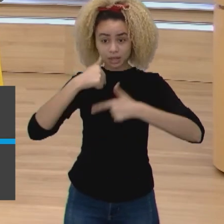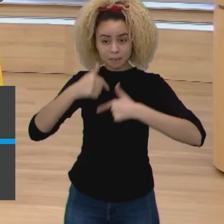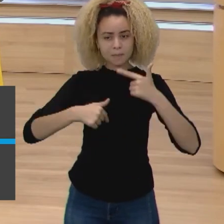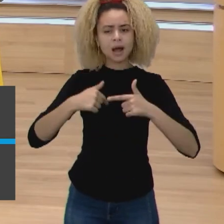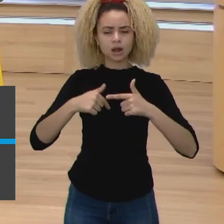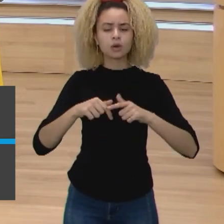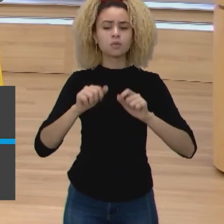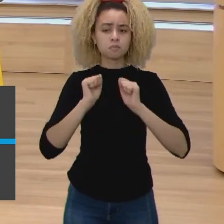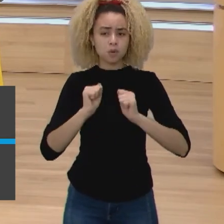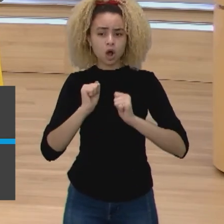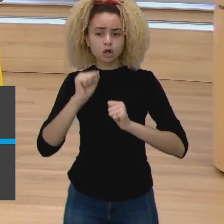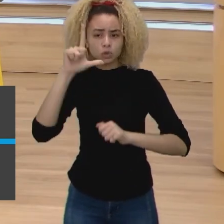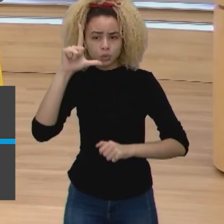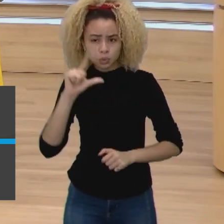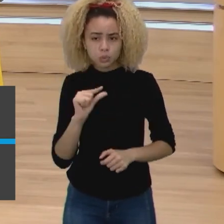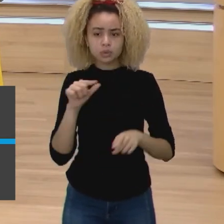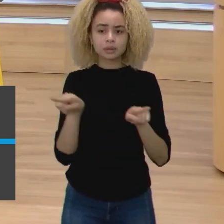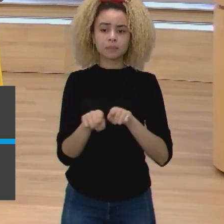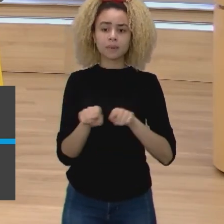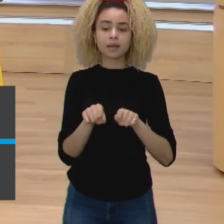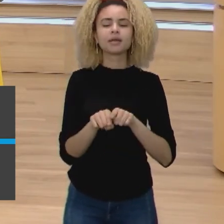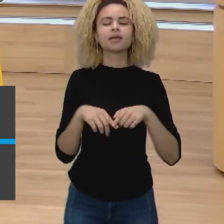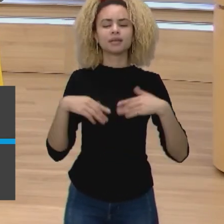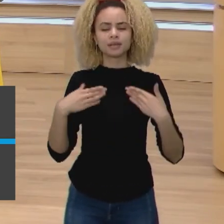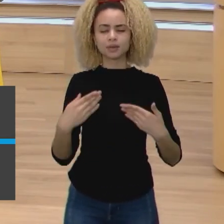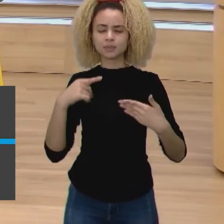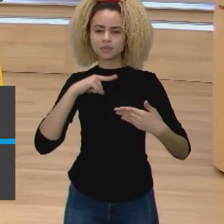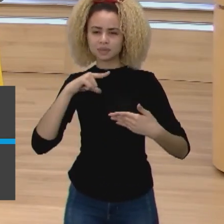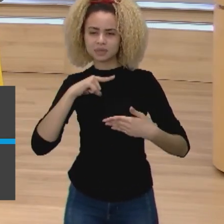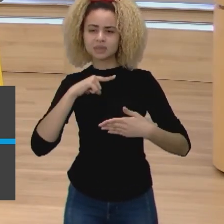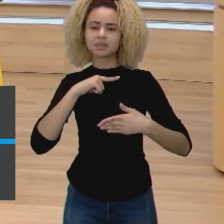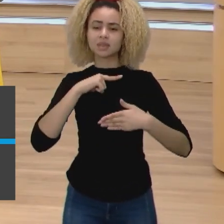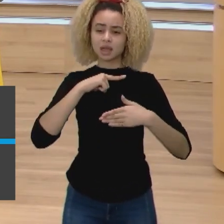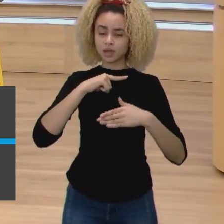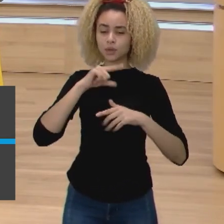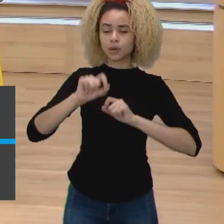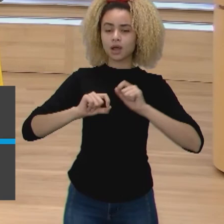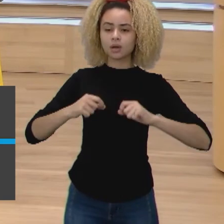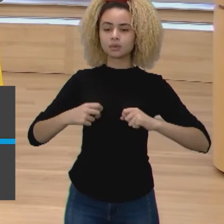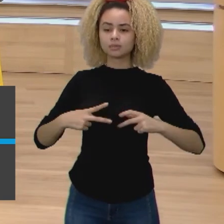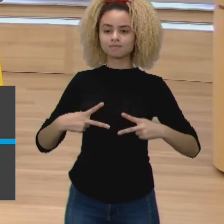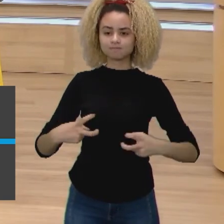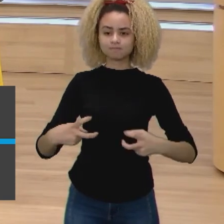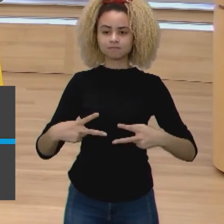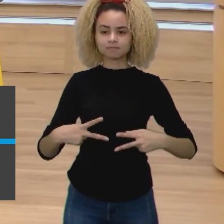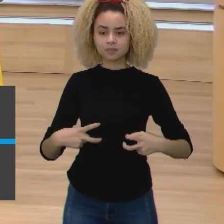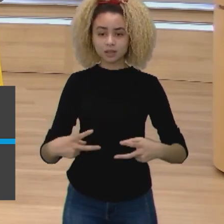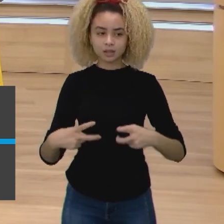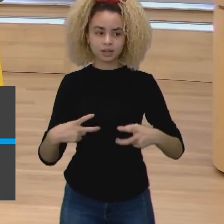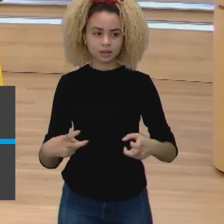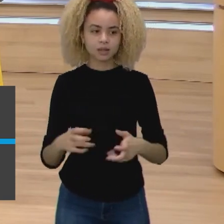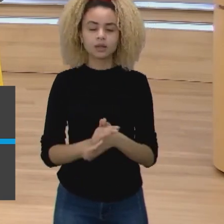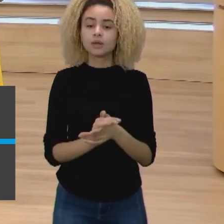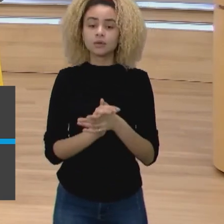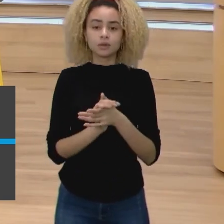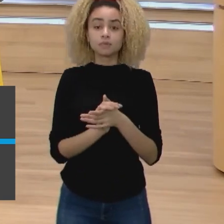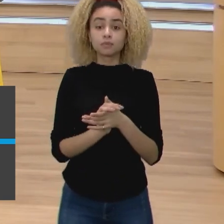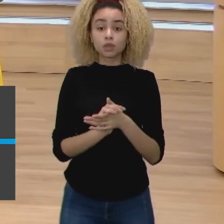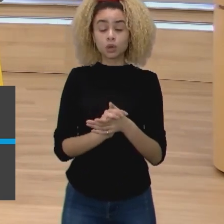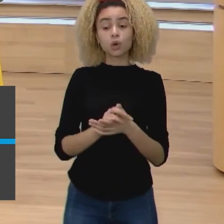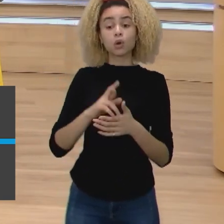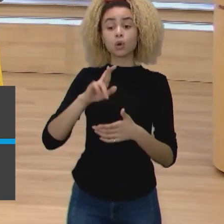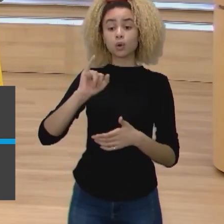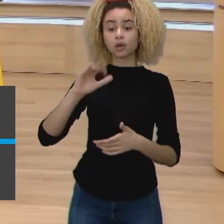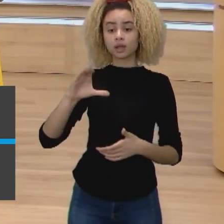Então, existe um conceito aí que é o da exploração relativa e absoluta. A exploração absoluta para o Ricardo Antunes, né,